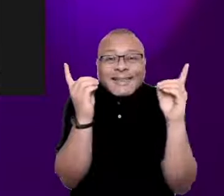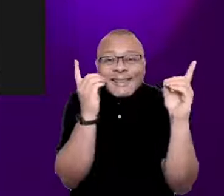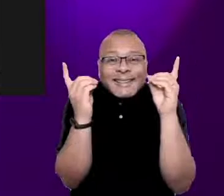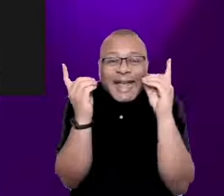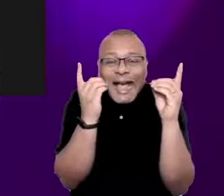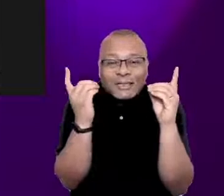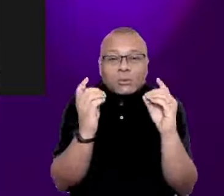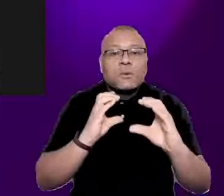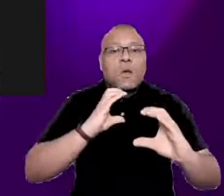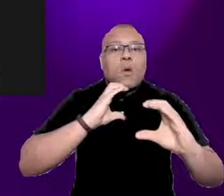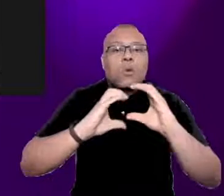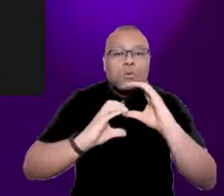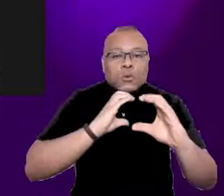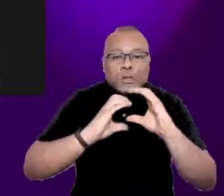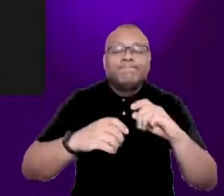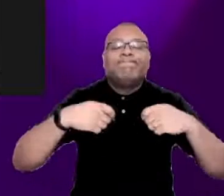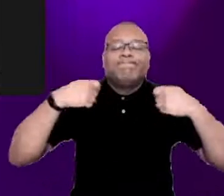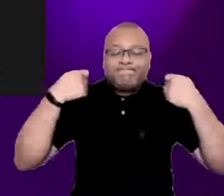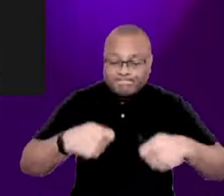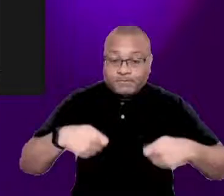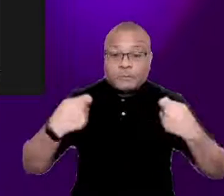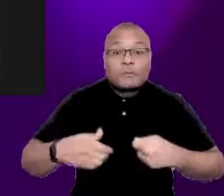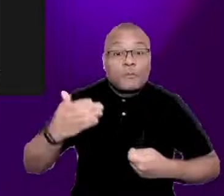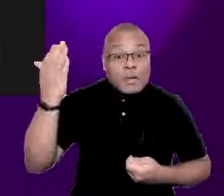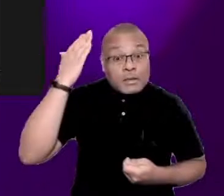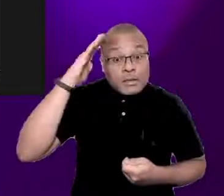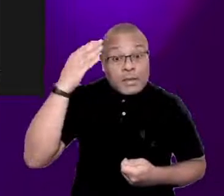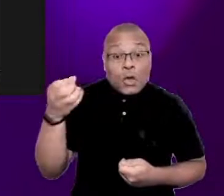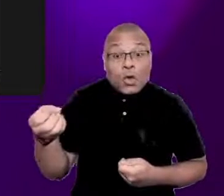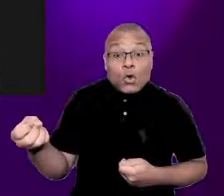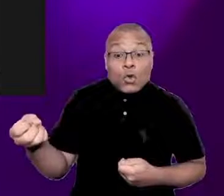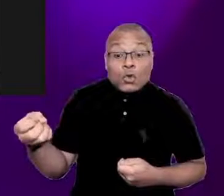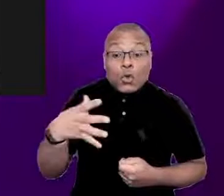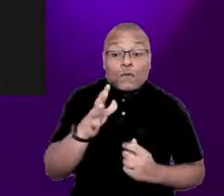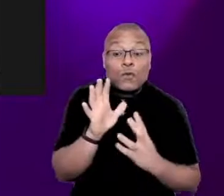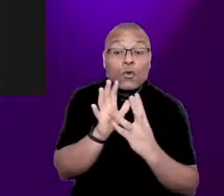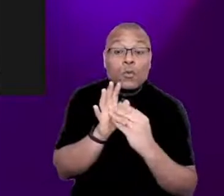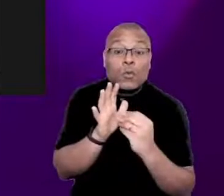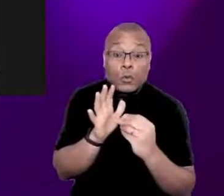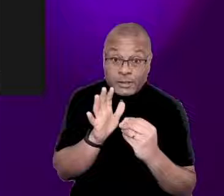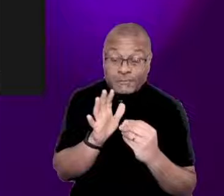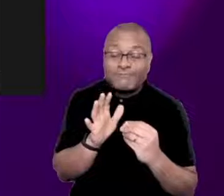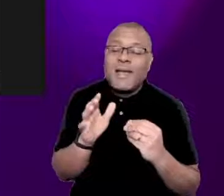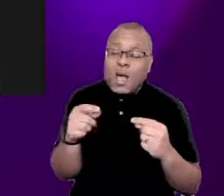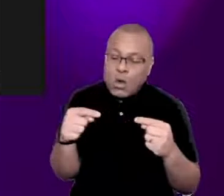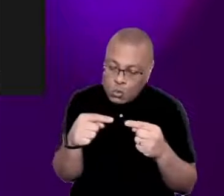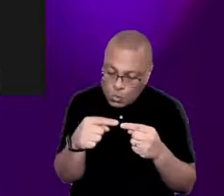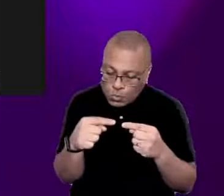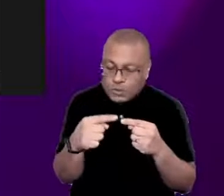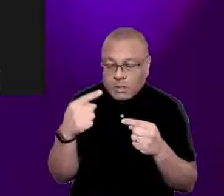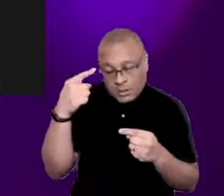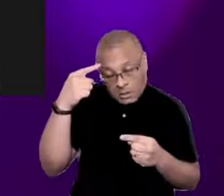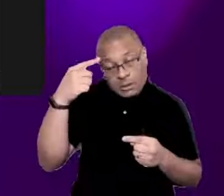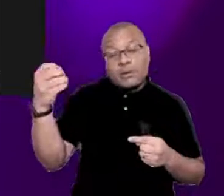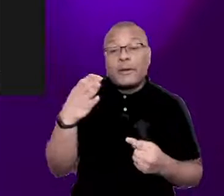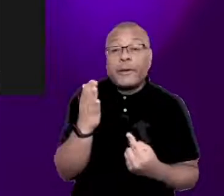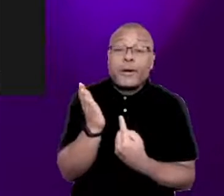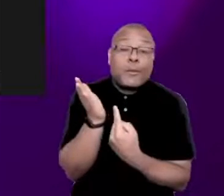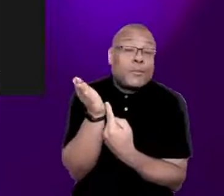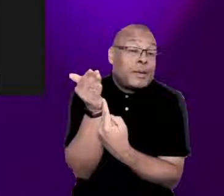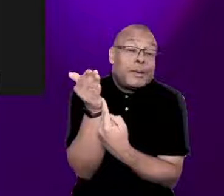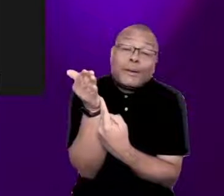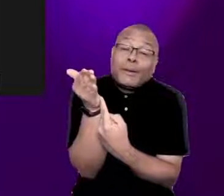de comunicação, e entender que um novo modelo de cuidado também é uma inovação, é uma tecnologia. A gente precisa olhar